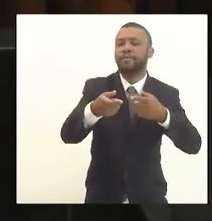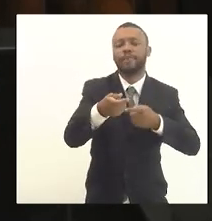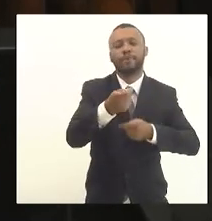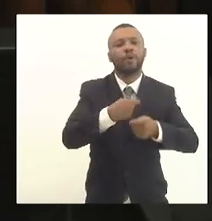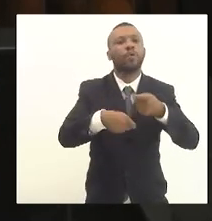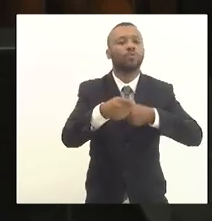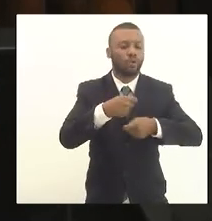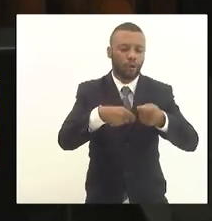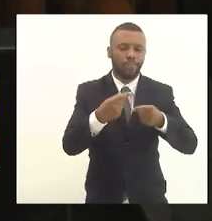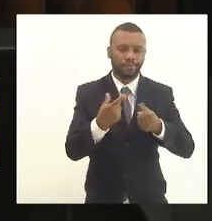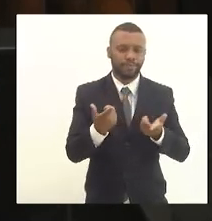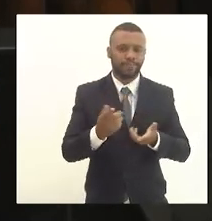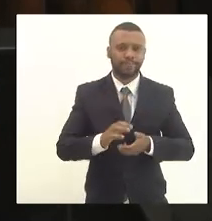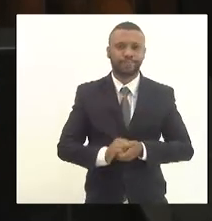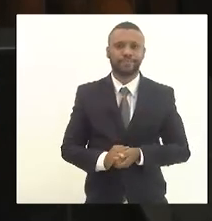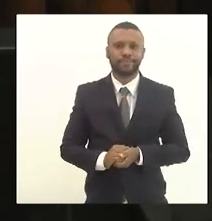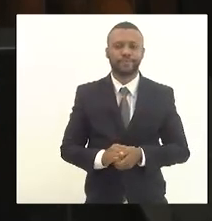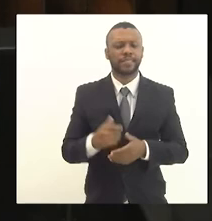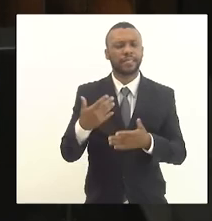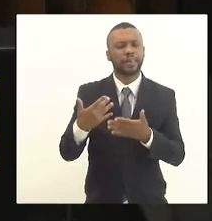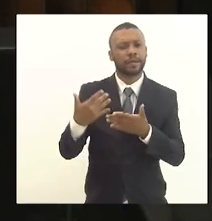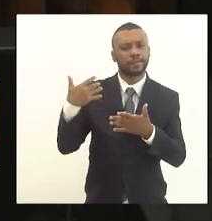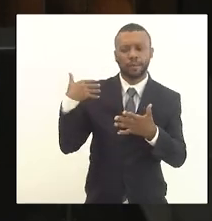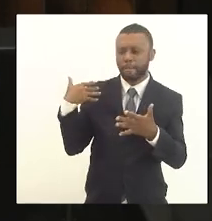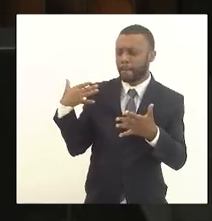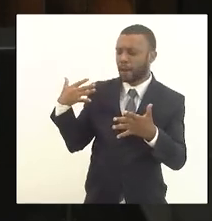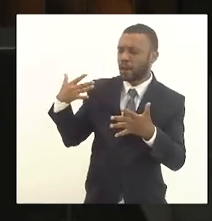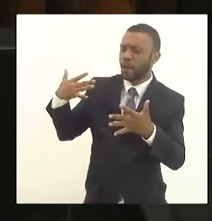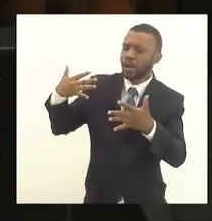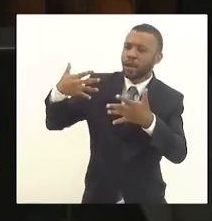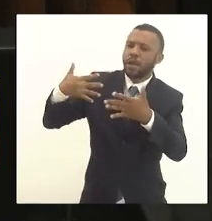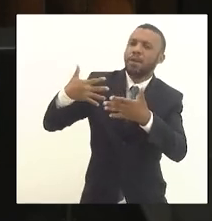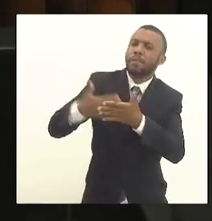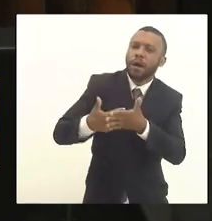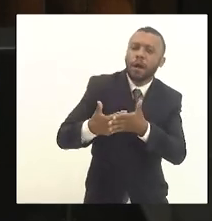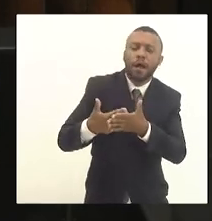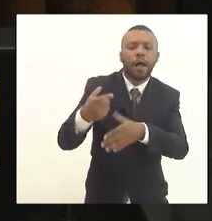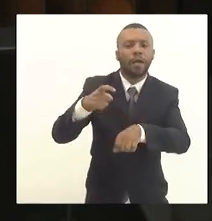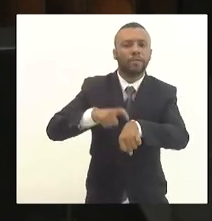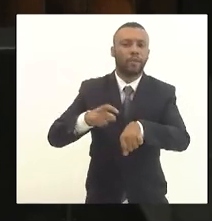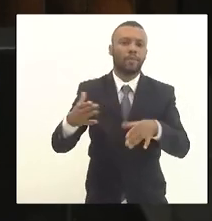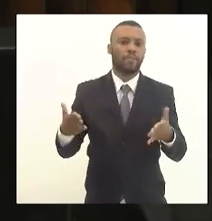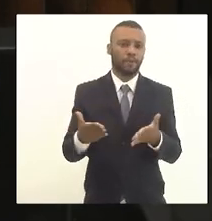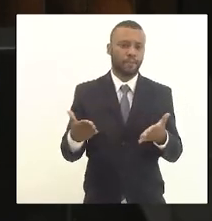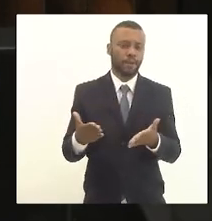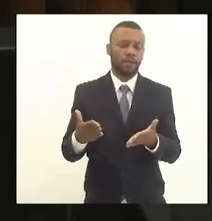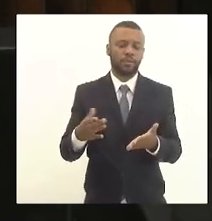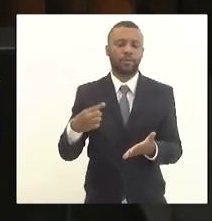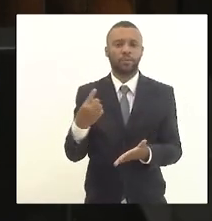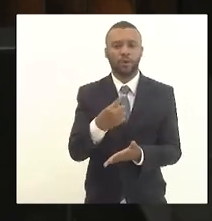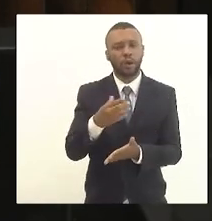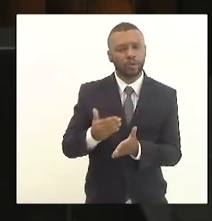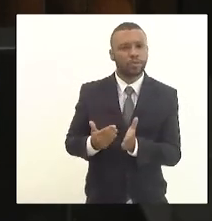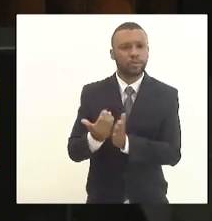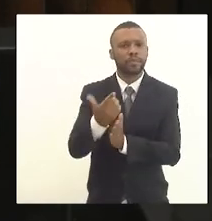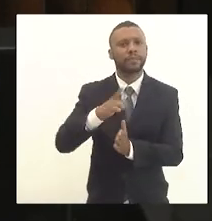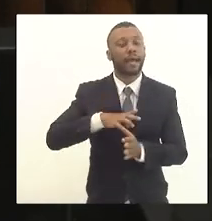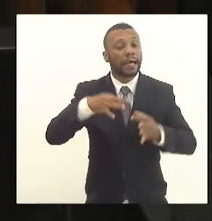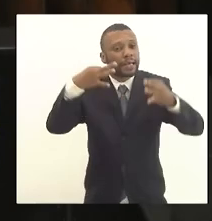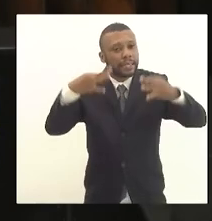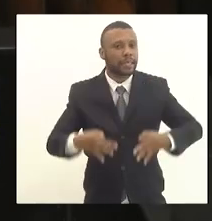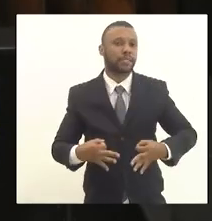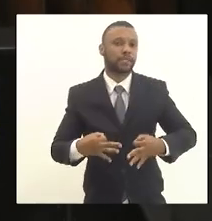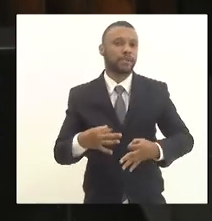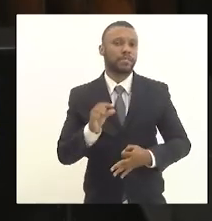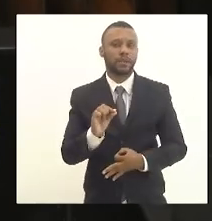E, de lá para cá, a gente passou a ter a convicção que